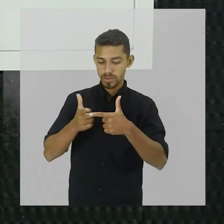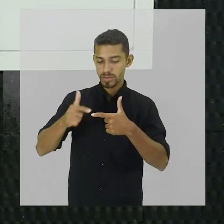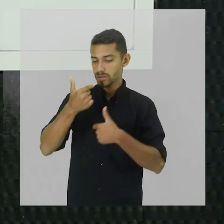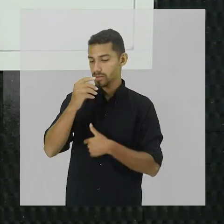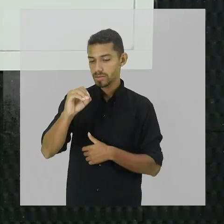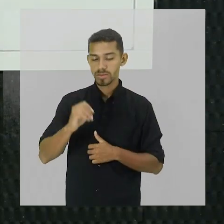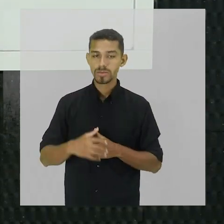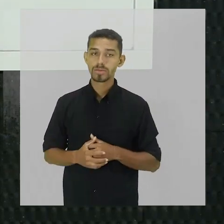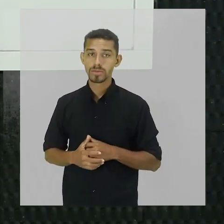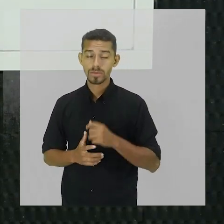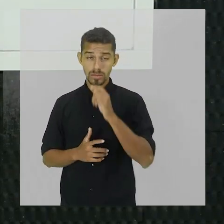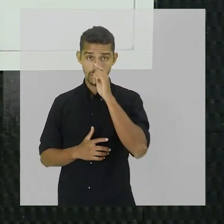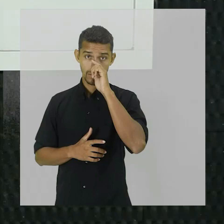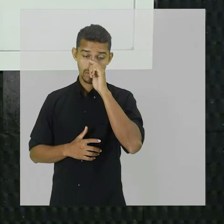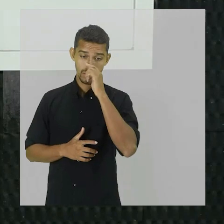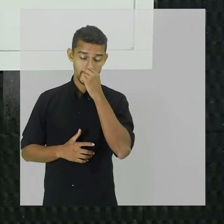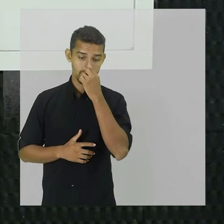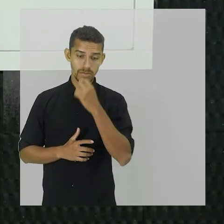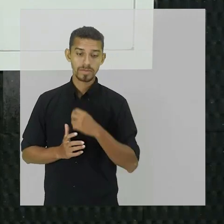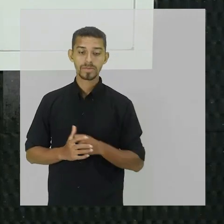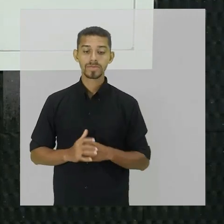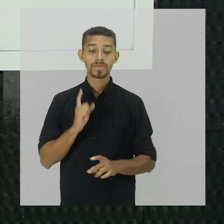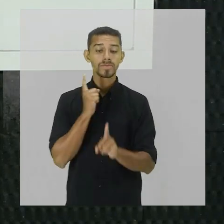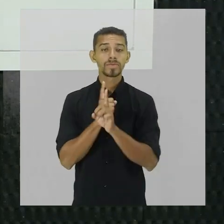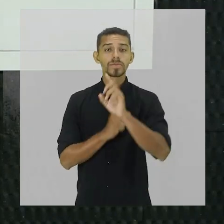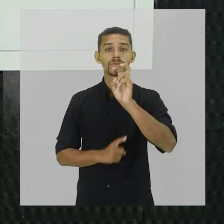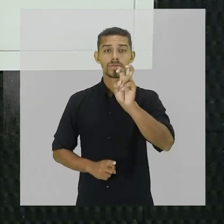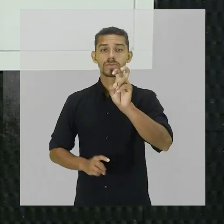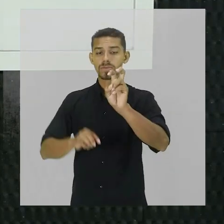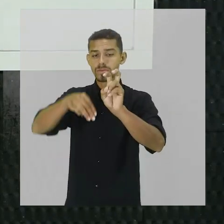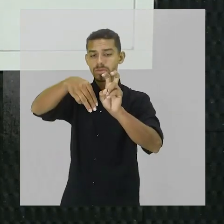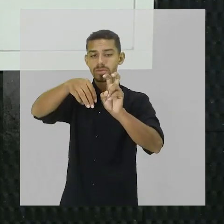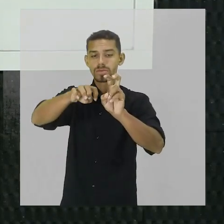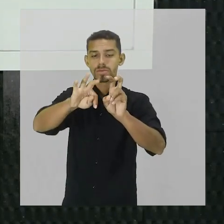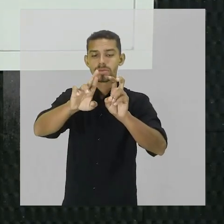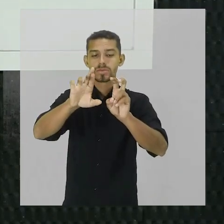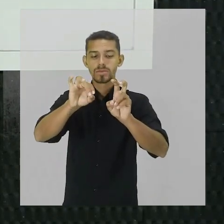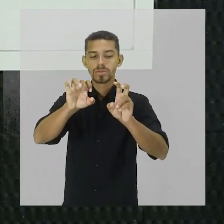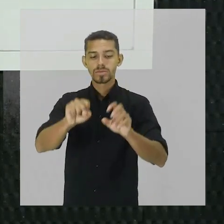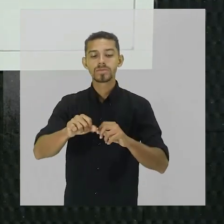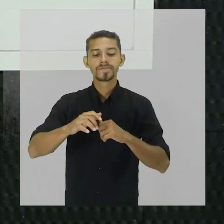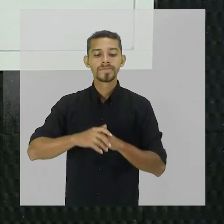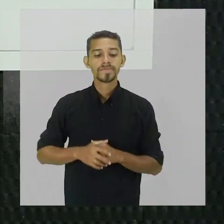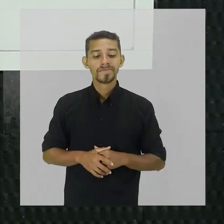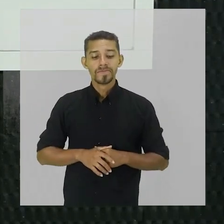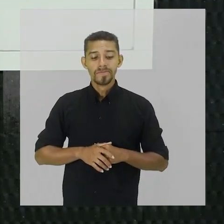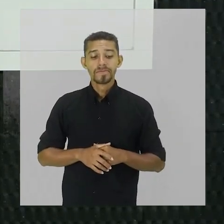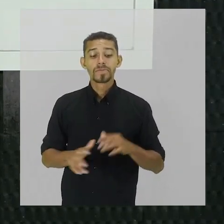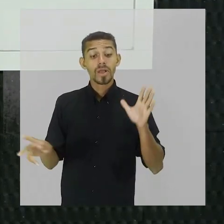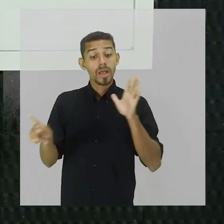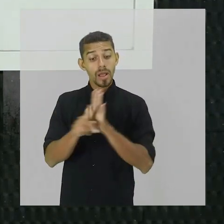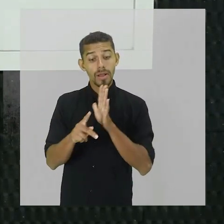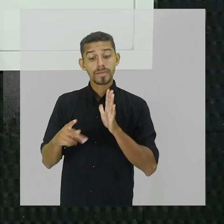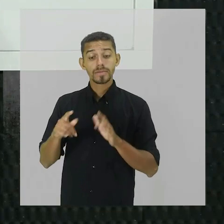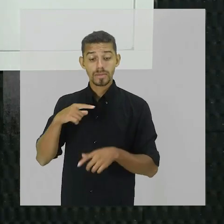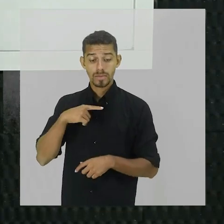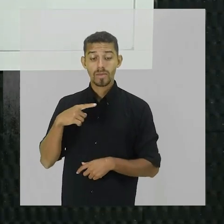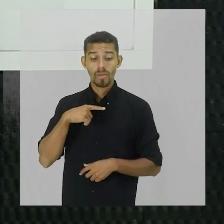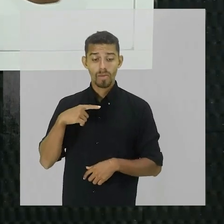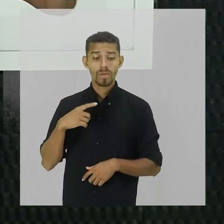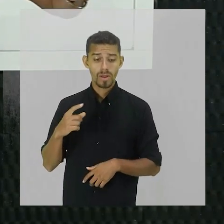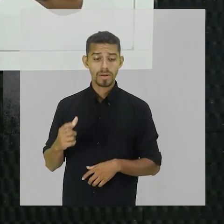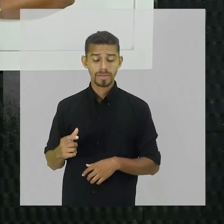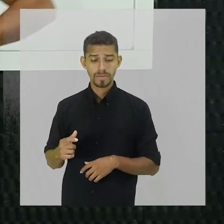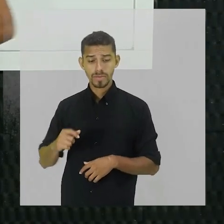Ó. Se eu fizer isso, eu vou encontrar 5 metros. Ó. Então, cada pedaço desse cano que